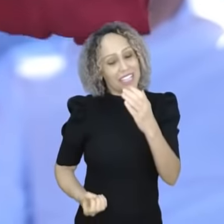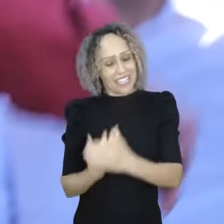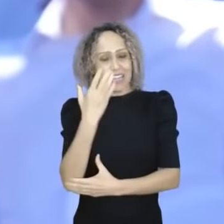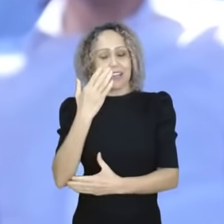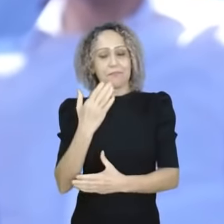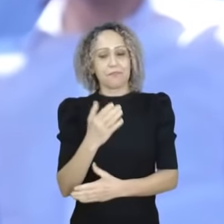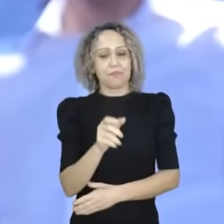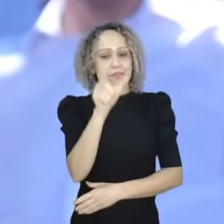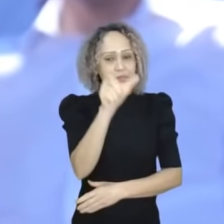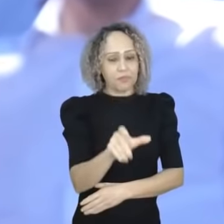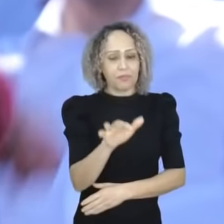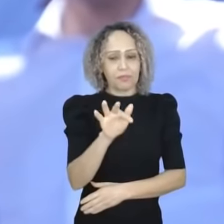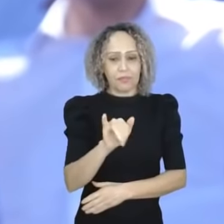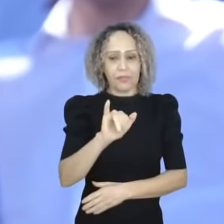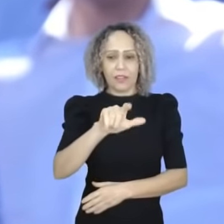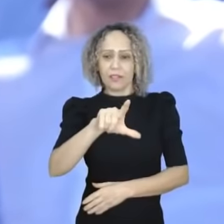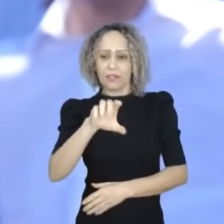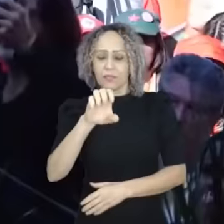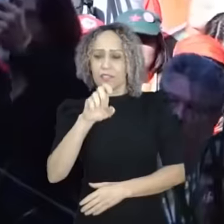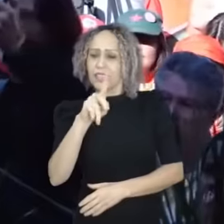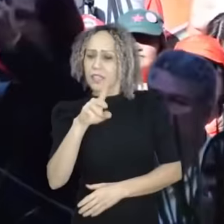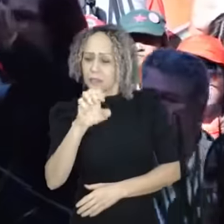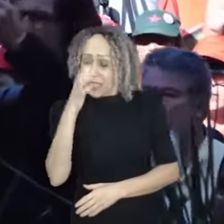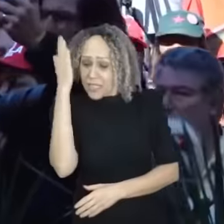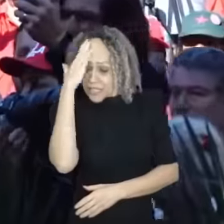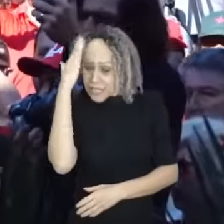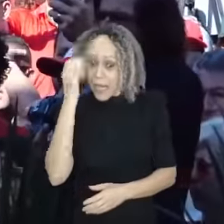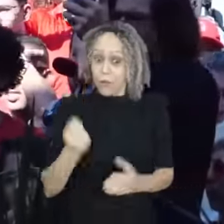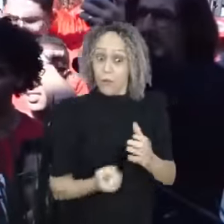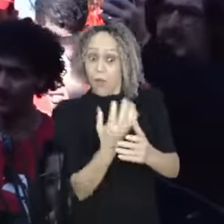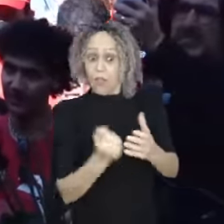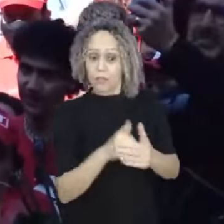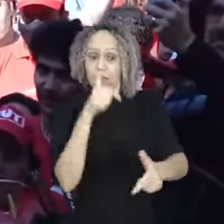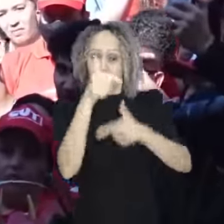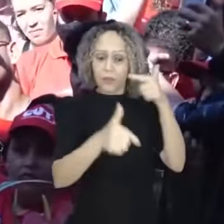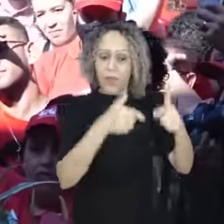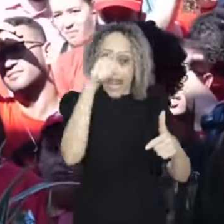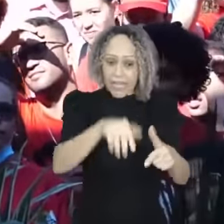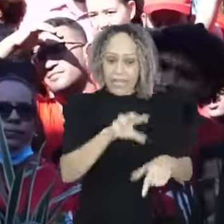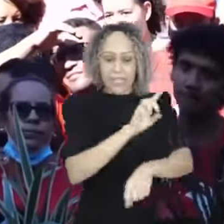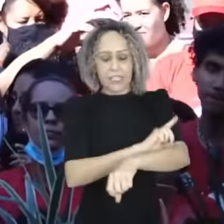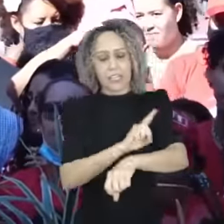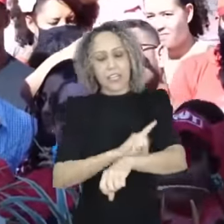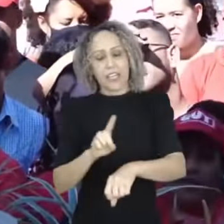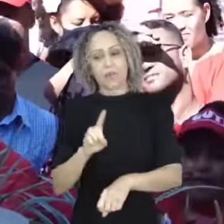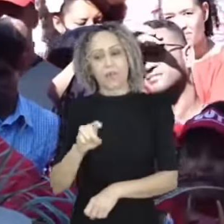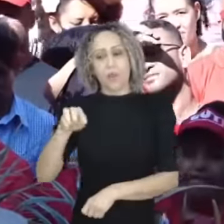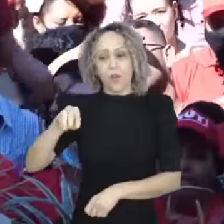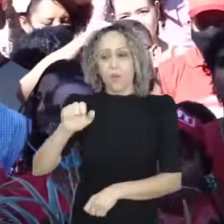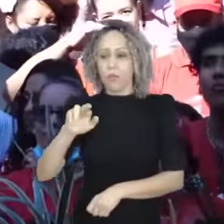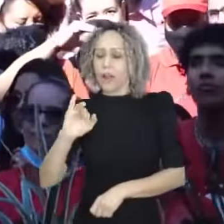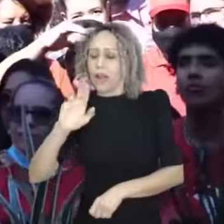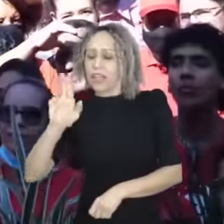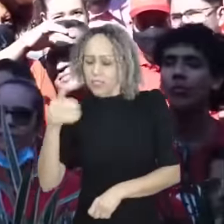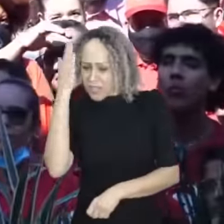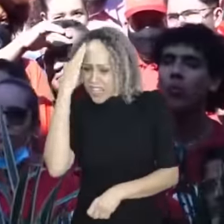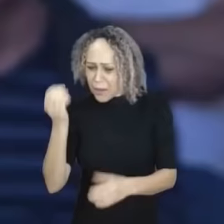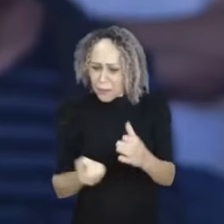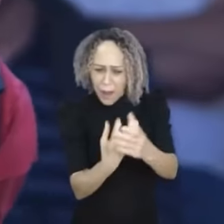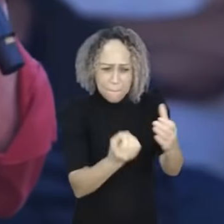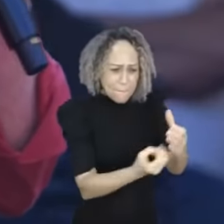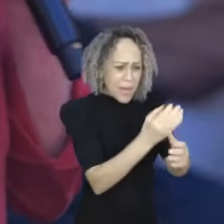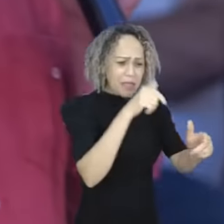aqui em Diadema. O Marinho sabe quantos empregos foram gerados. Nós reconquistamos nesse país, só de